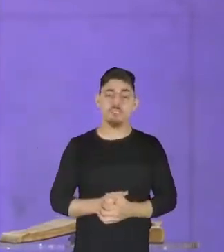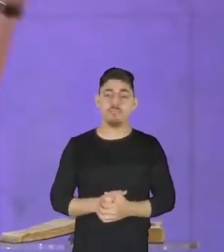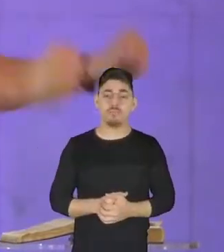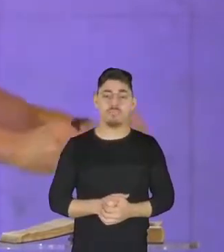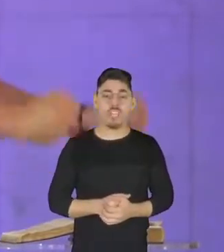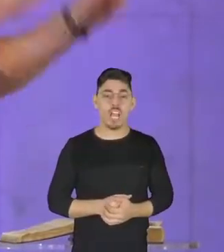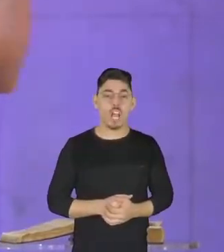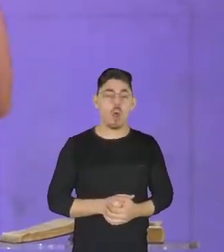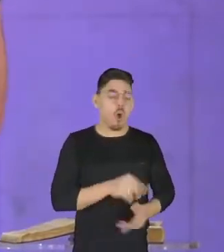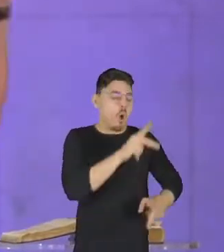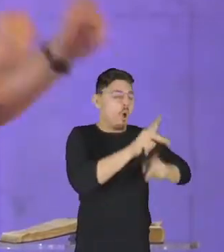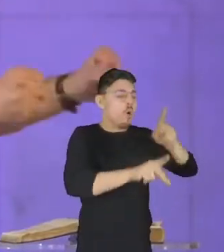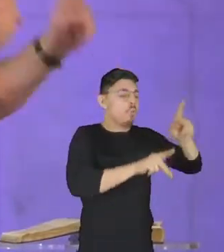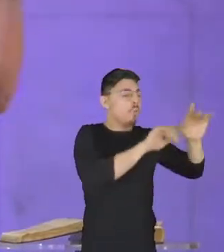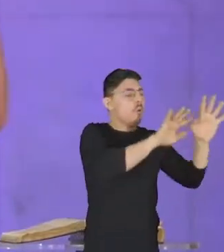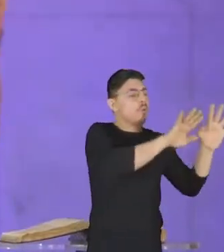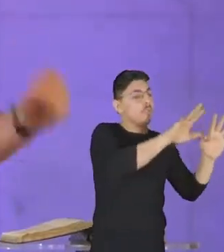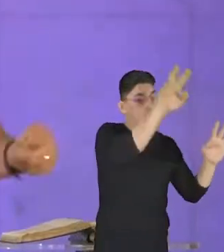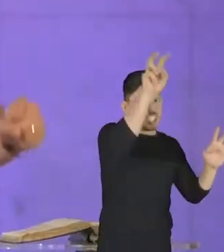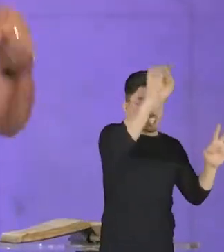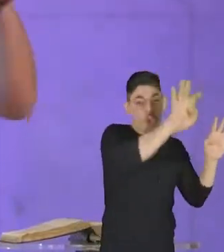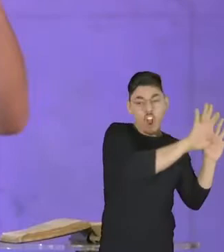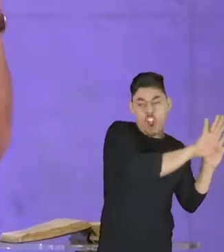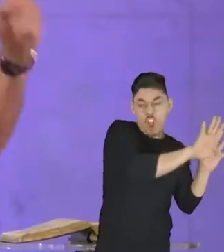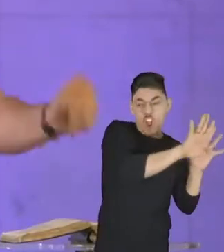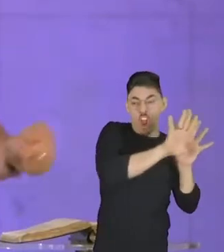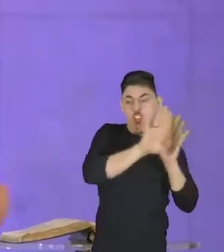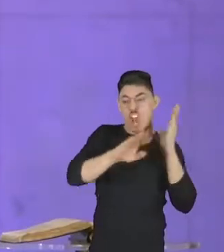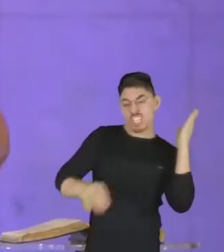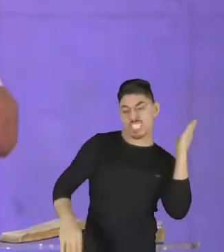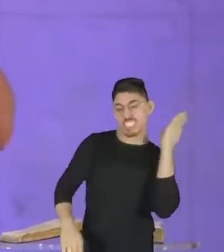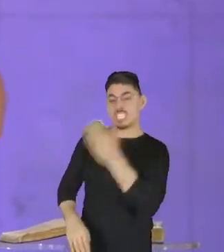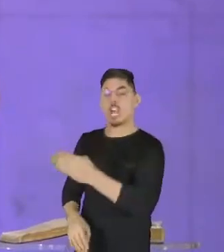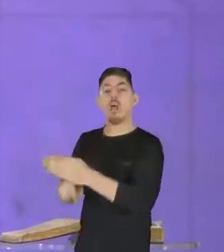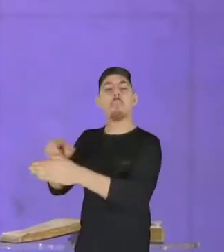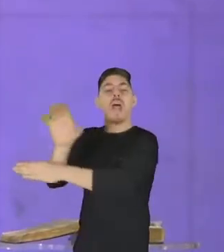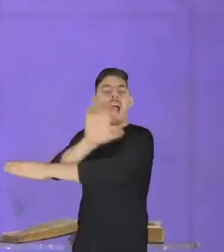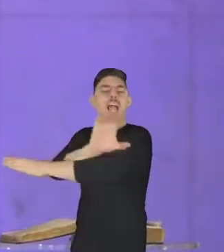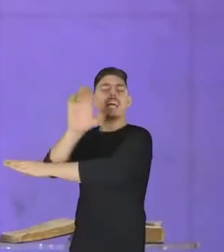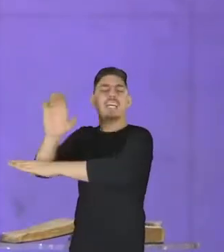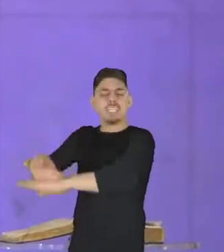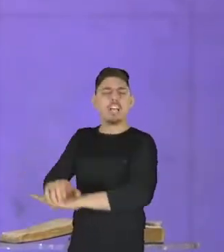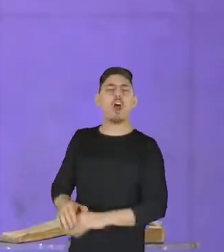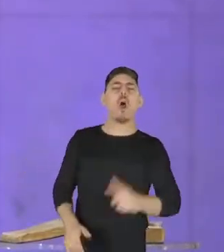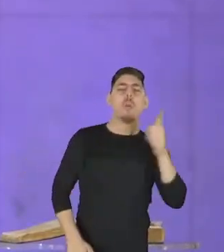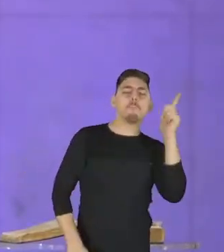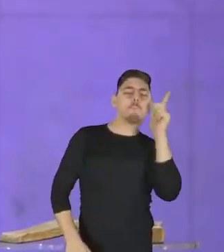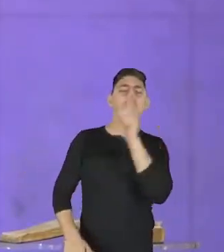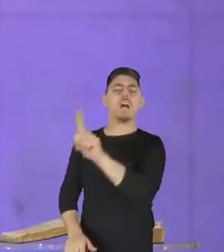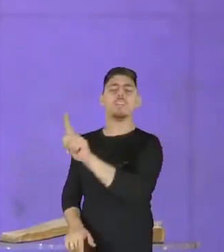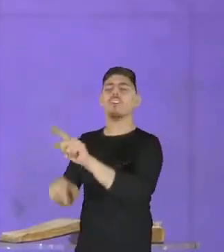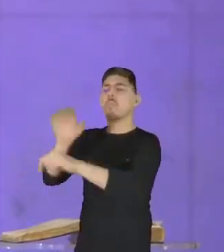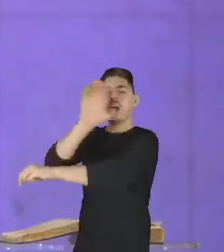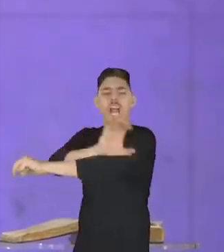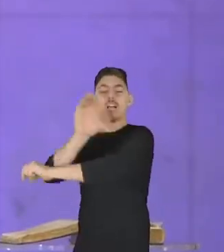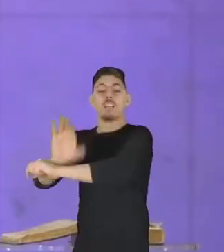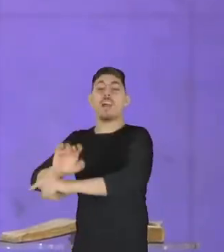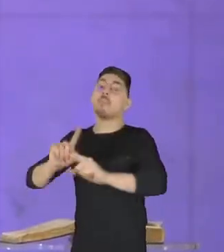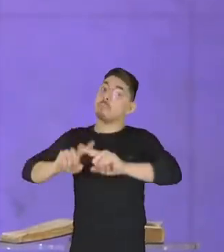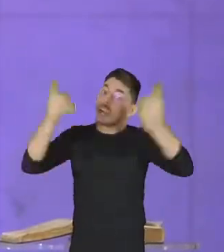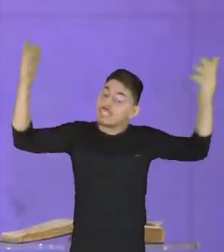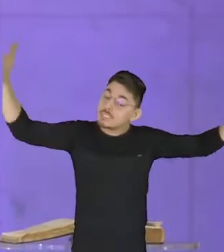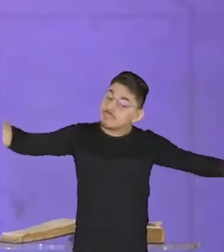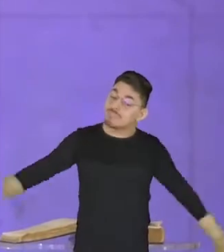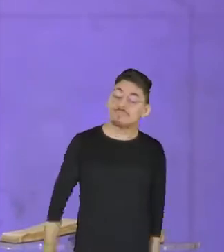na direção da terra de Canaã, a terra prometida, para tomar posse da terra. Mas aí